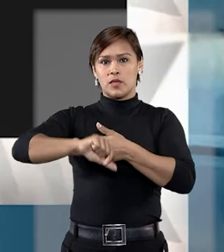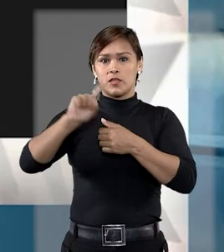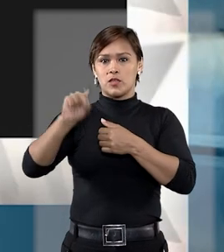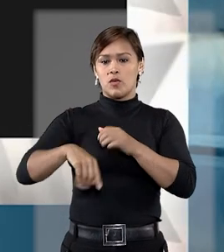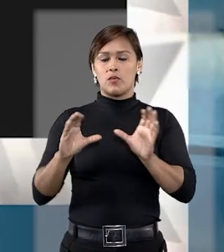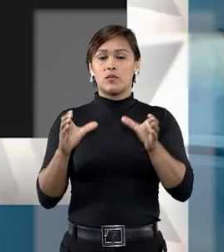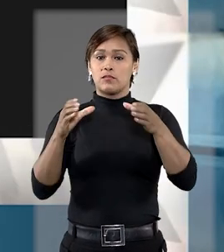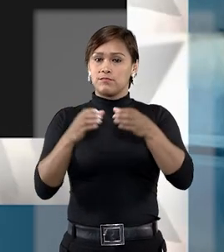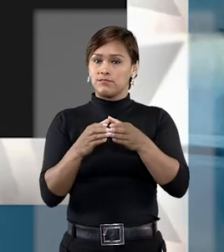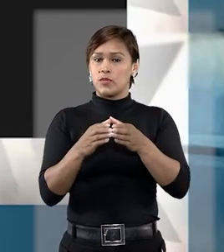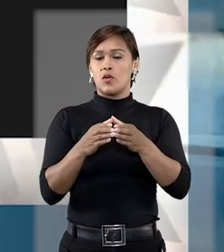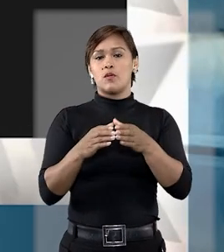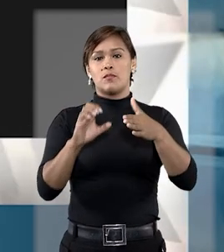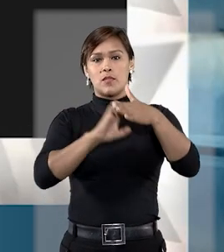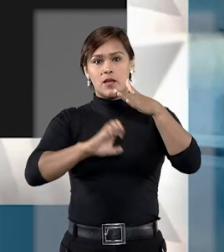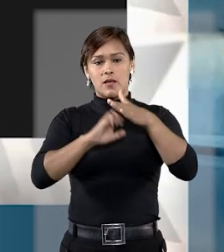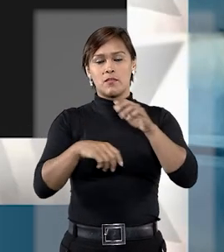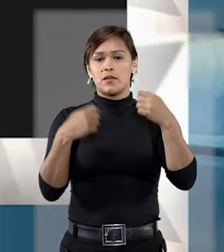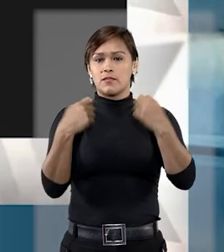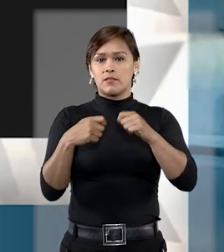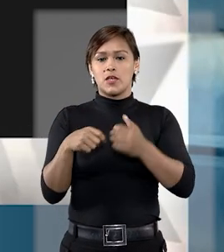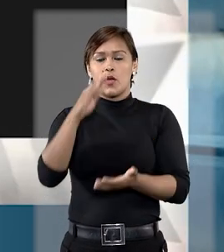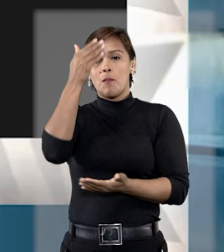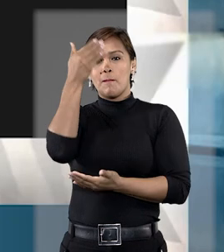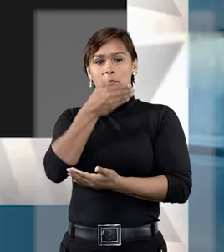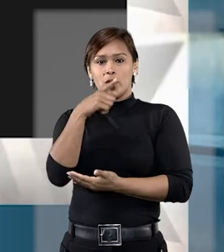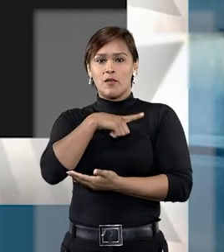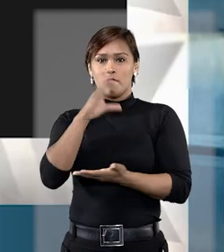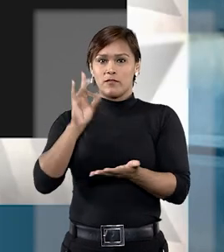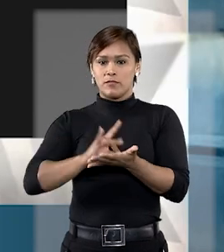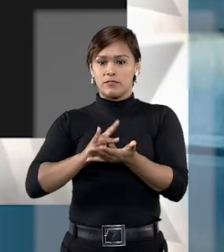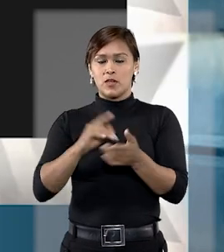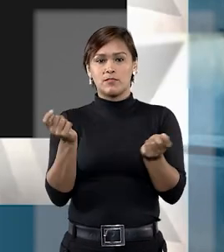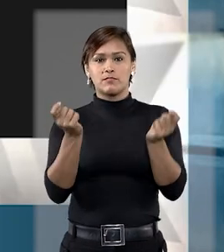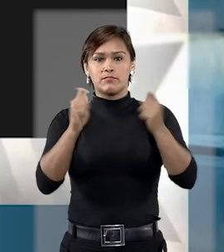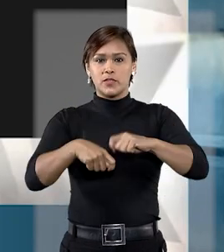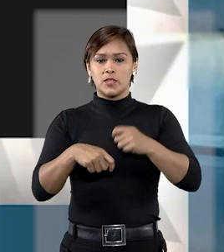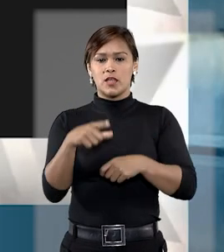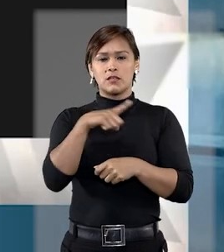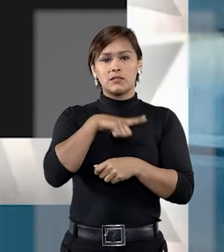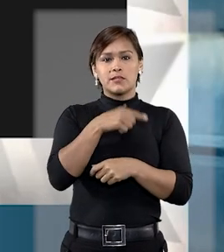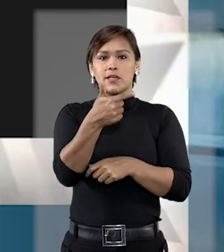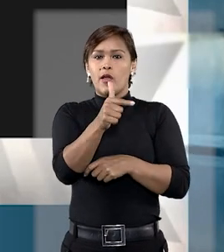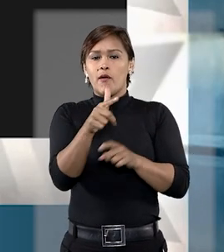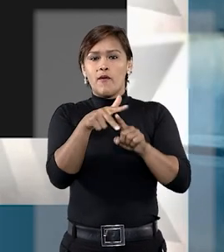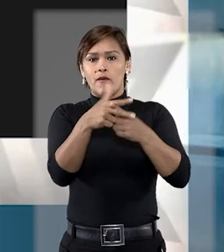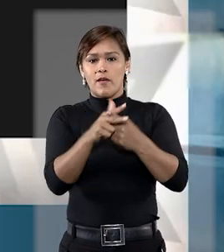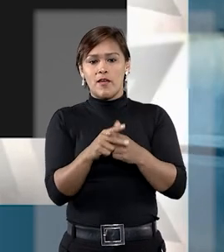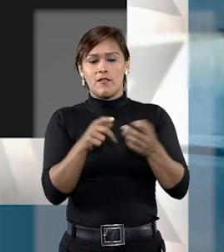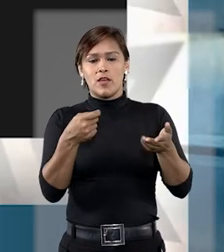Para o colegiado, o fornecedor é quem precisa comprovar de forma cabal a inexistência do